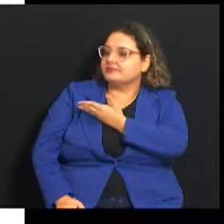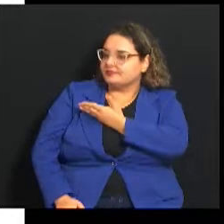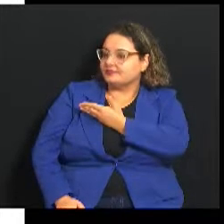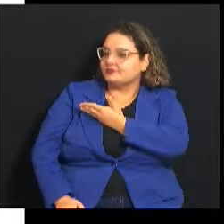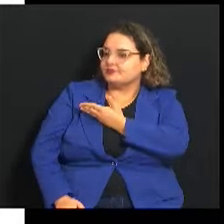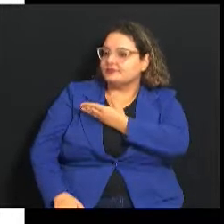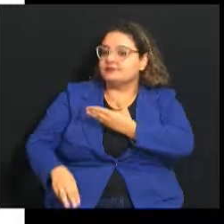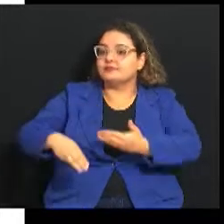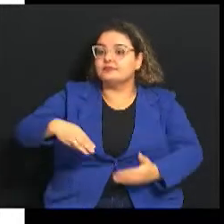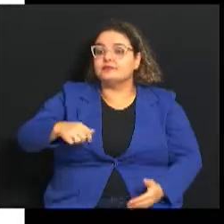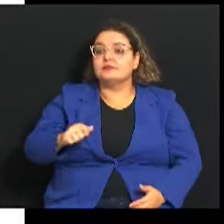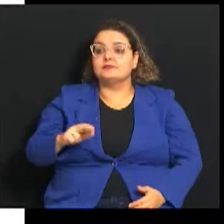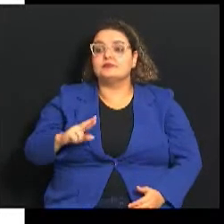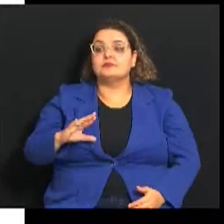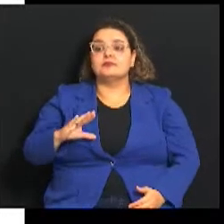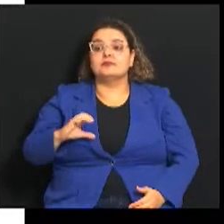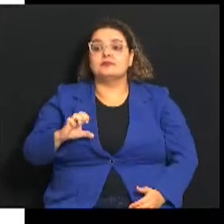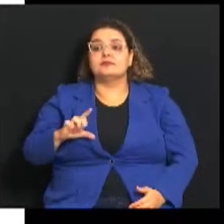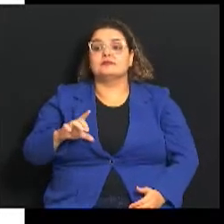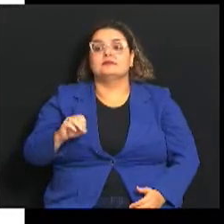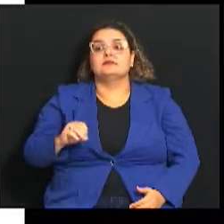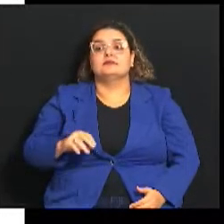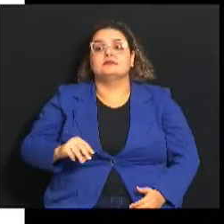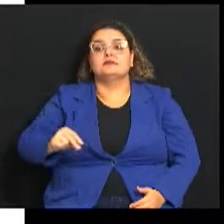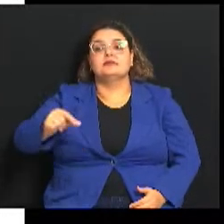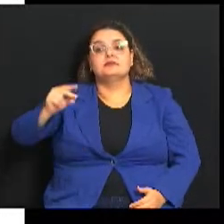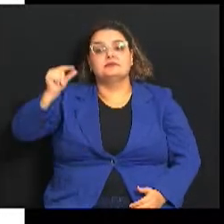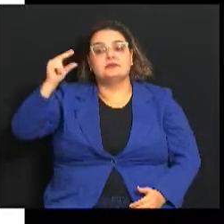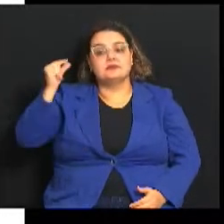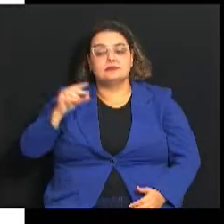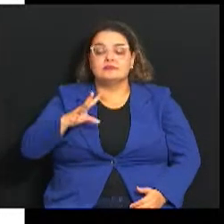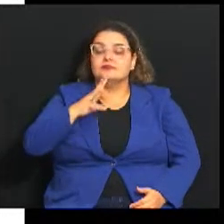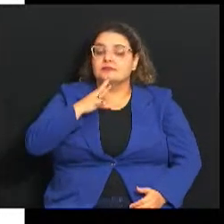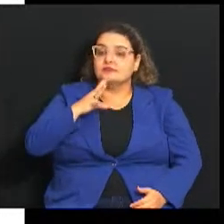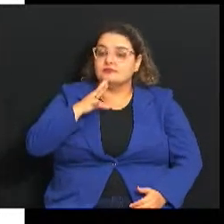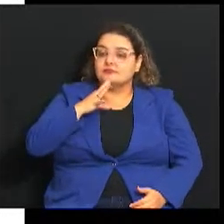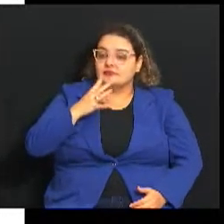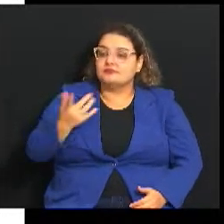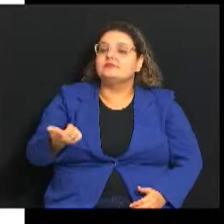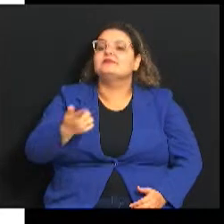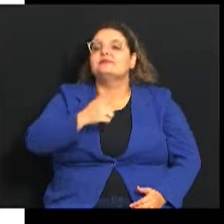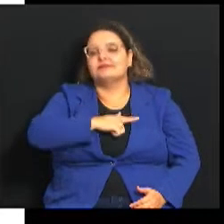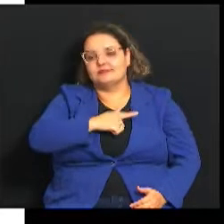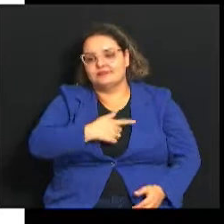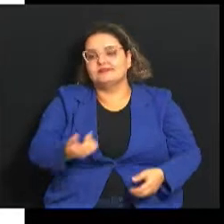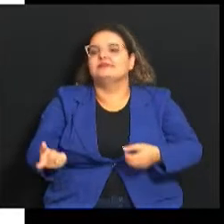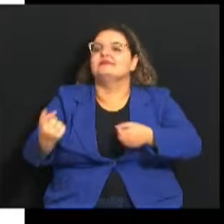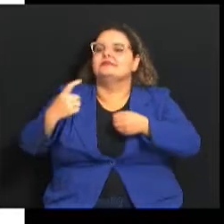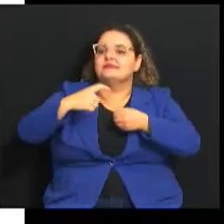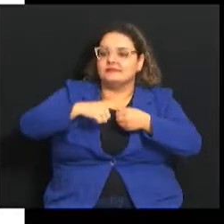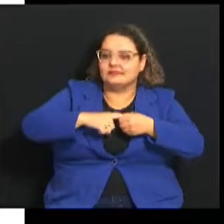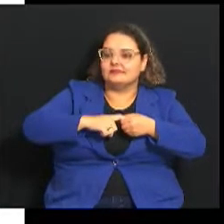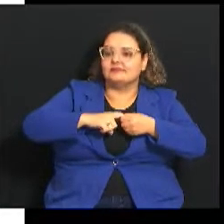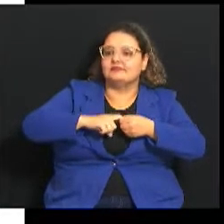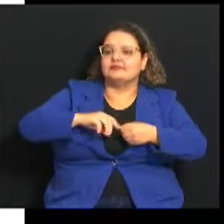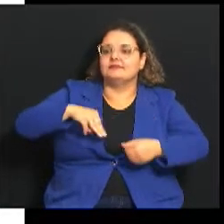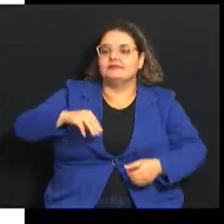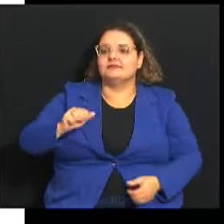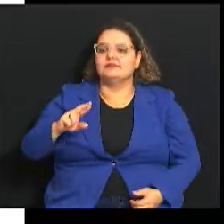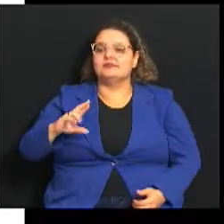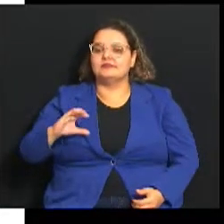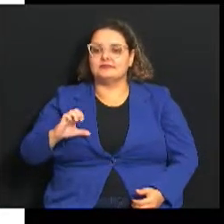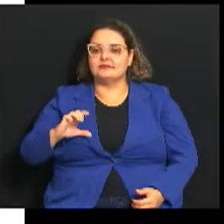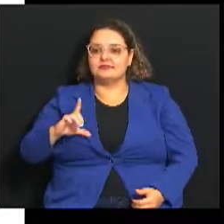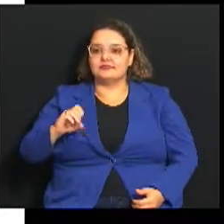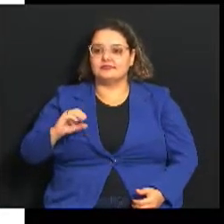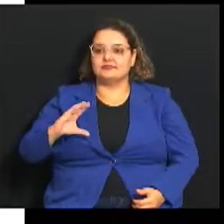Marcelo Chamusca, velho conhecido da torcida bugrina, está de volta, é o novo treinador do Guarani. A gente relembra